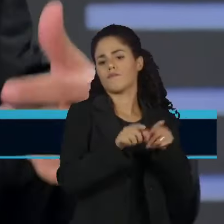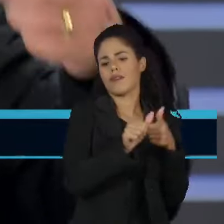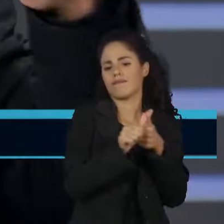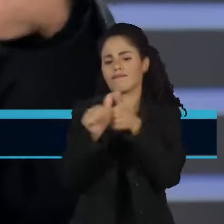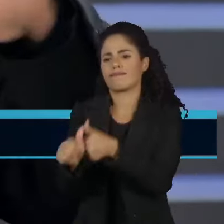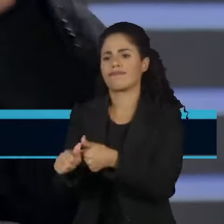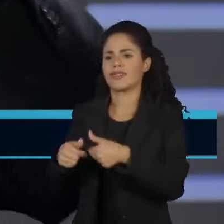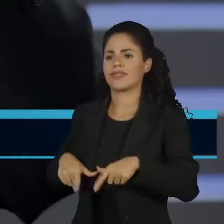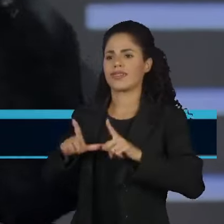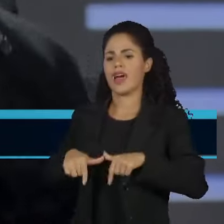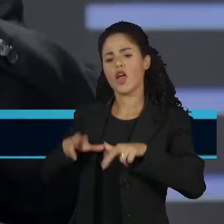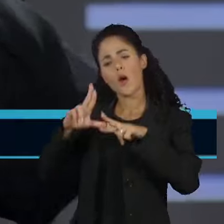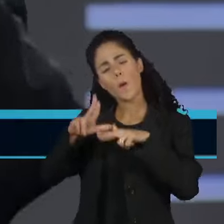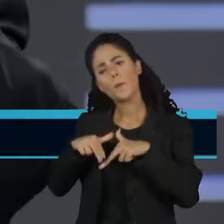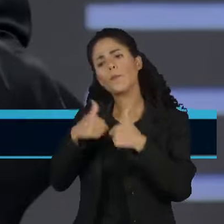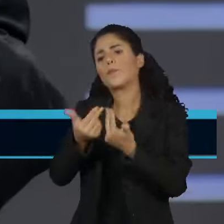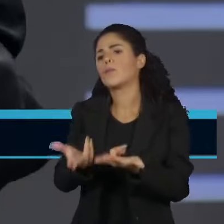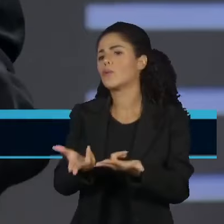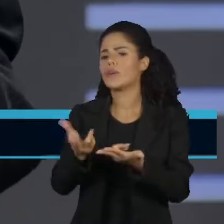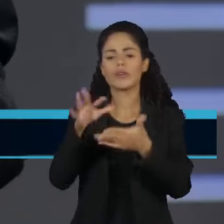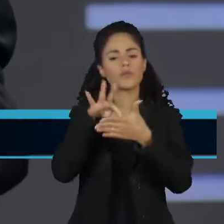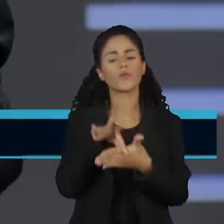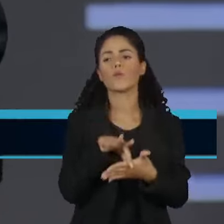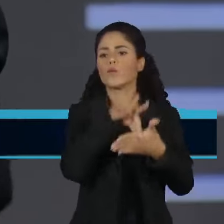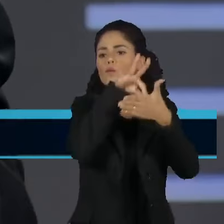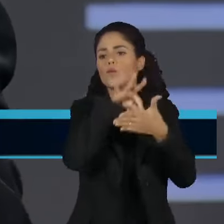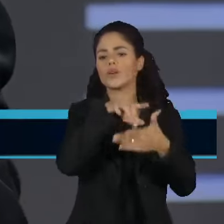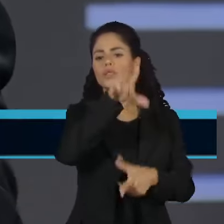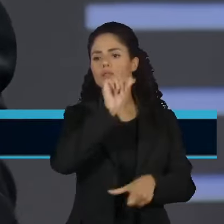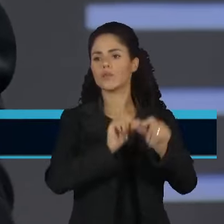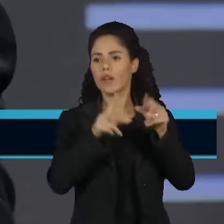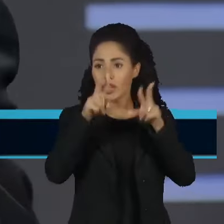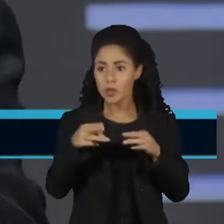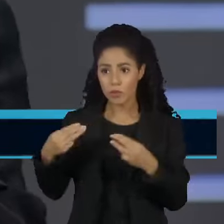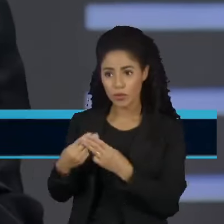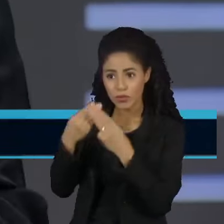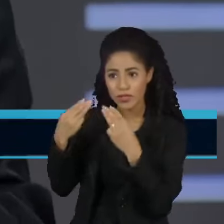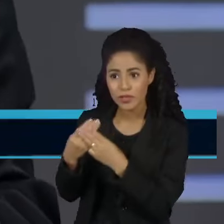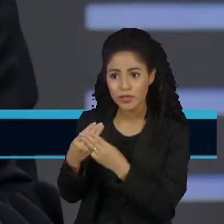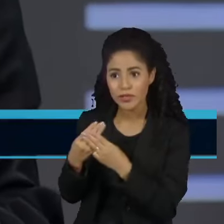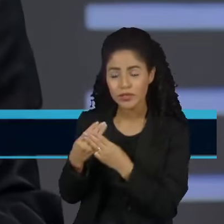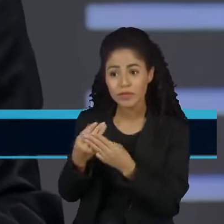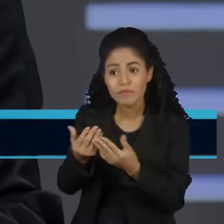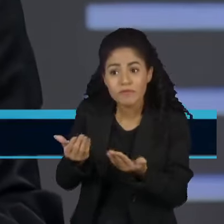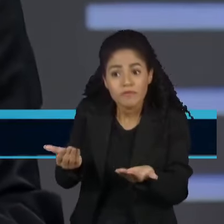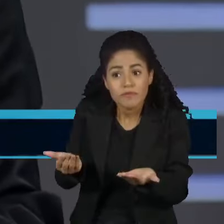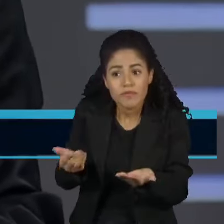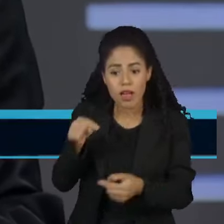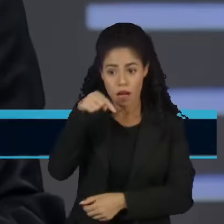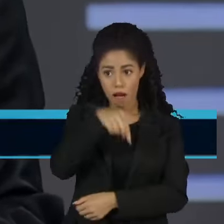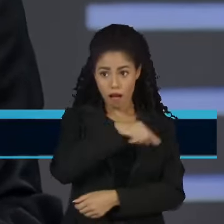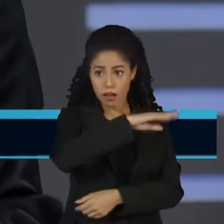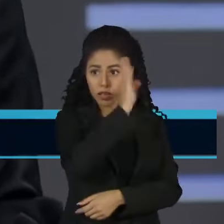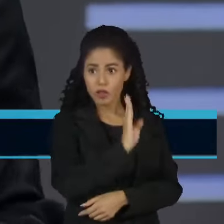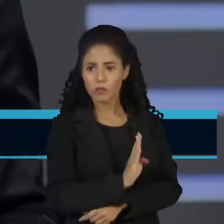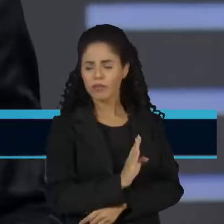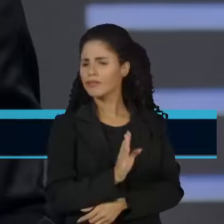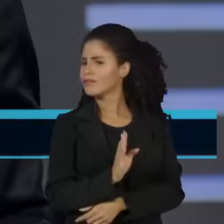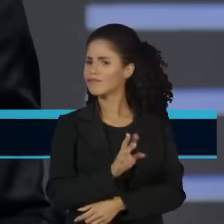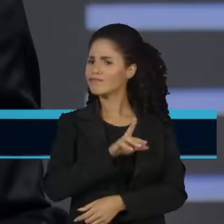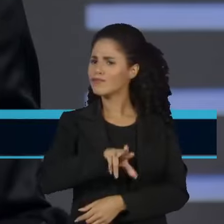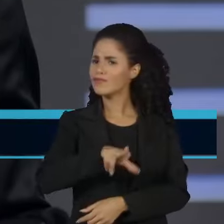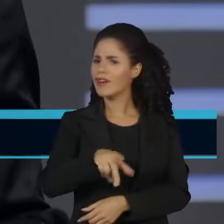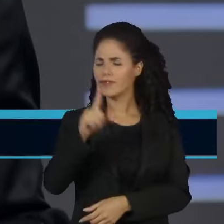e, portanto, também seriam eleitos de Deus, assim como os judeus são, né? Mas, aqui no Brasil, normalmente, você tem